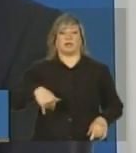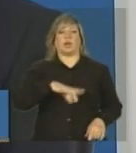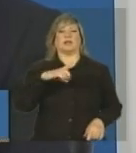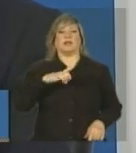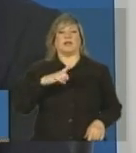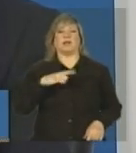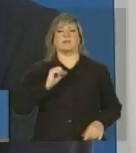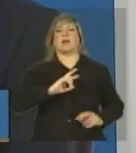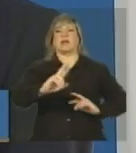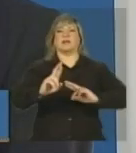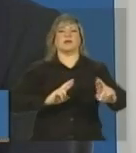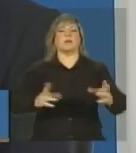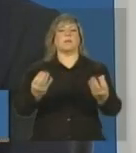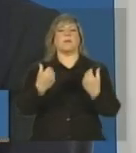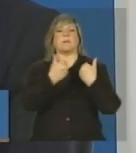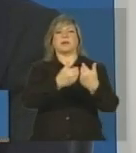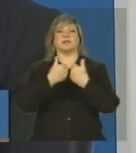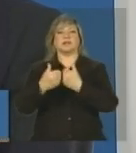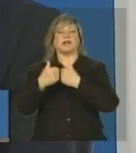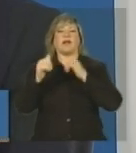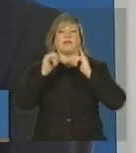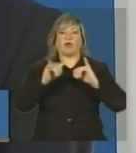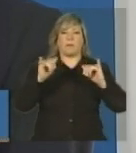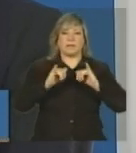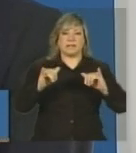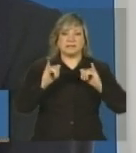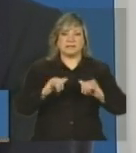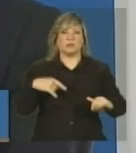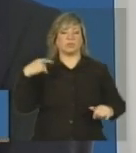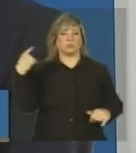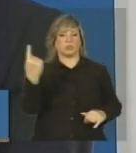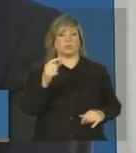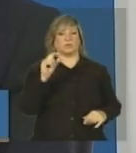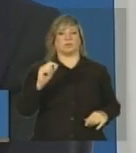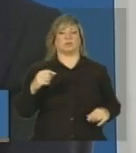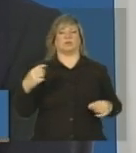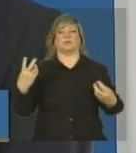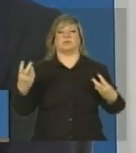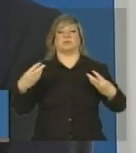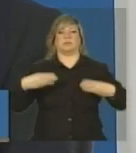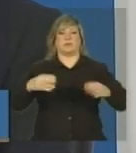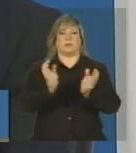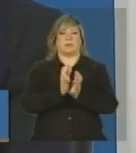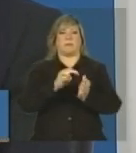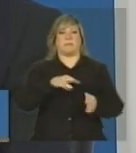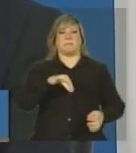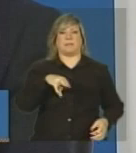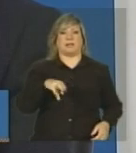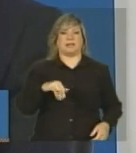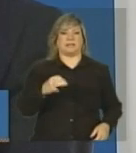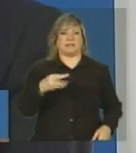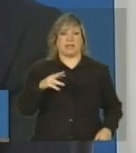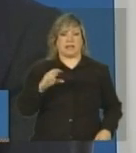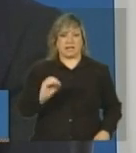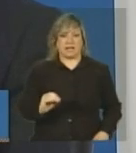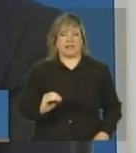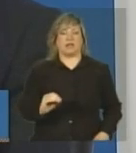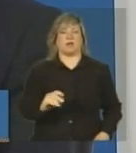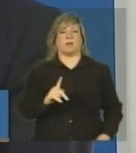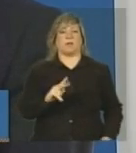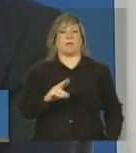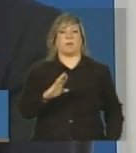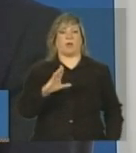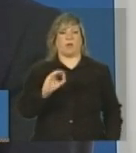respondido a muitas solicitações de informação dos Ministérios Públicos Estaduais e do Ministério Público Federal, onde